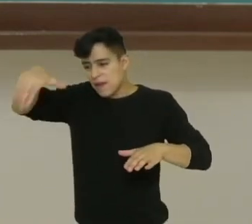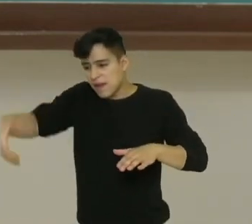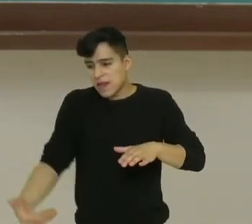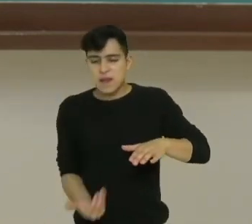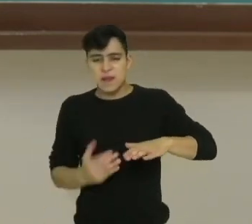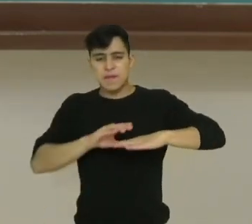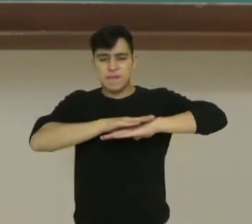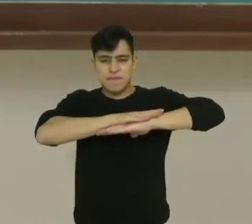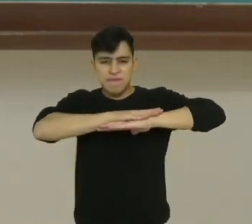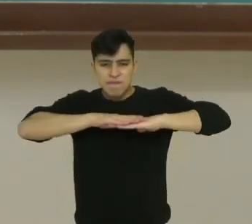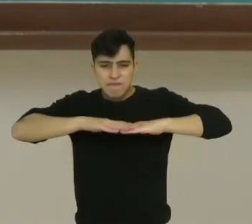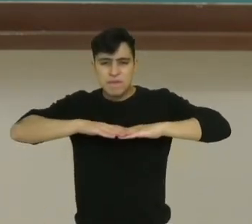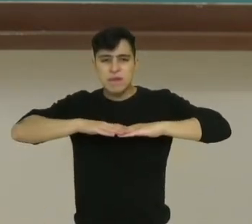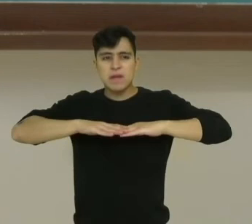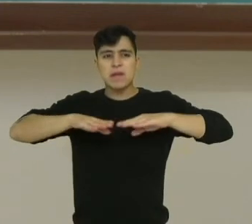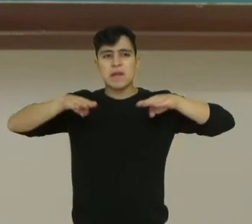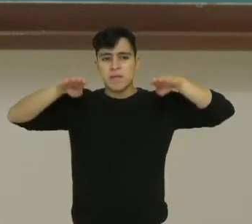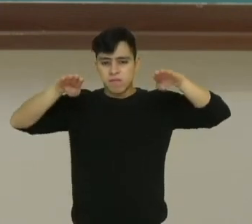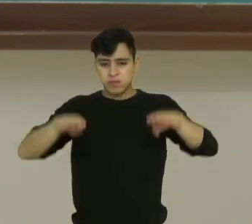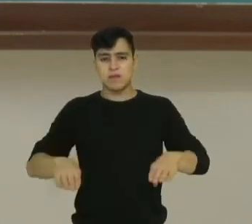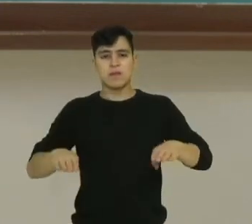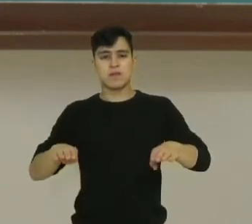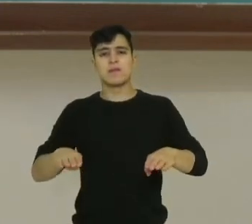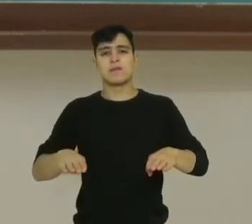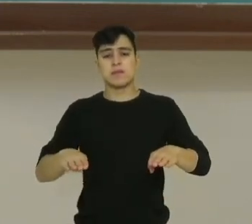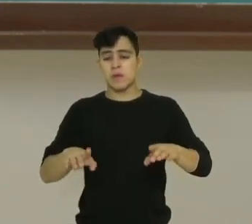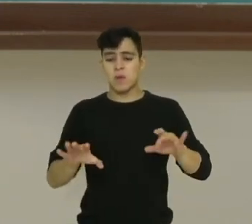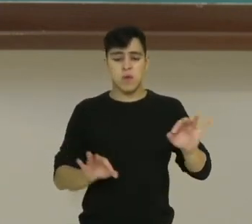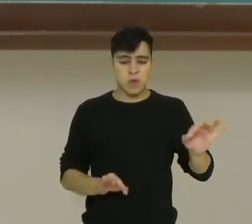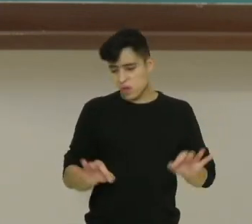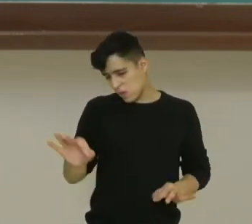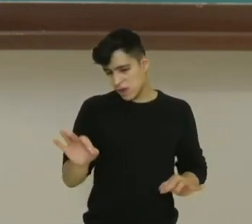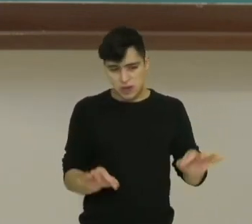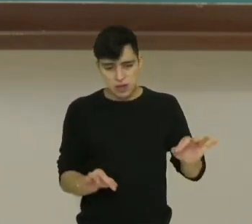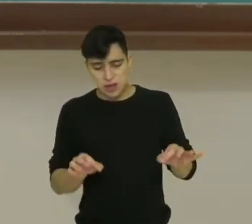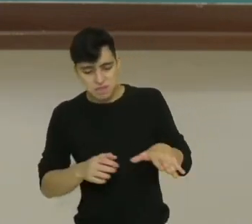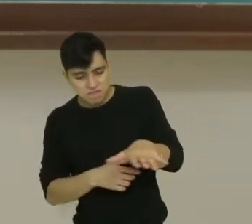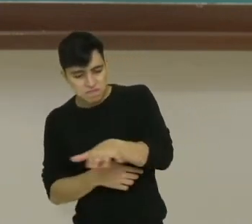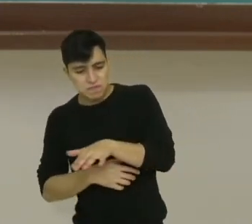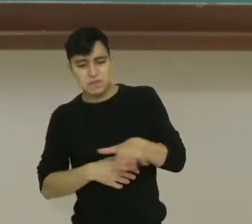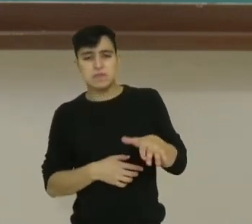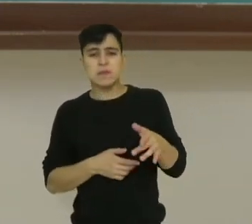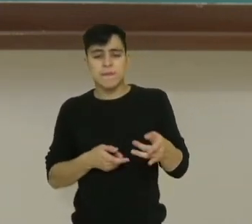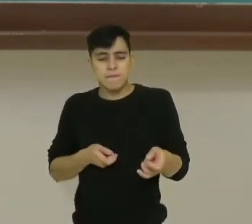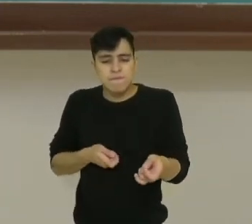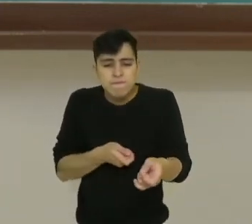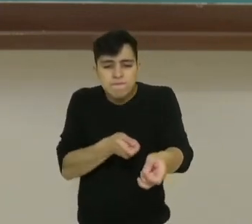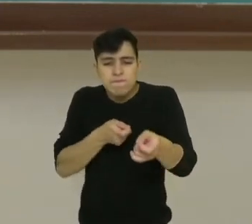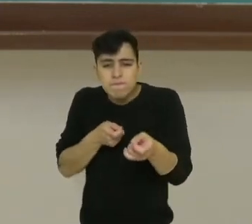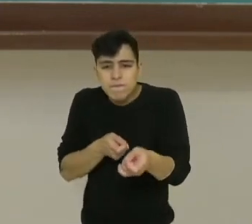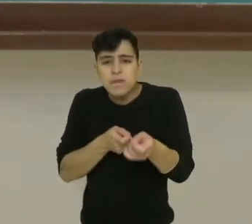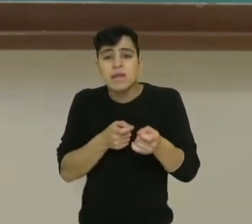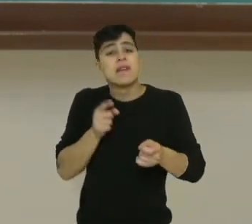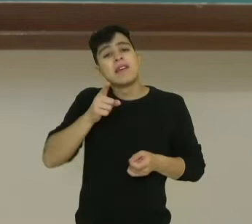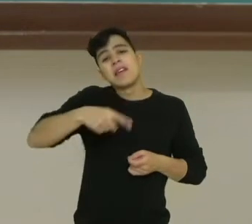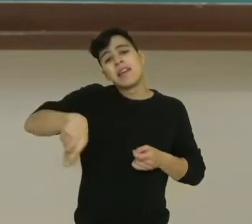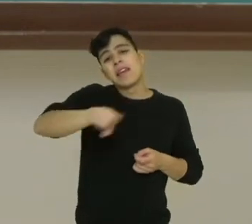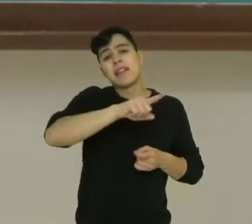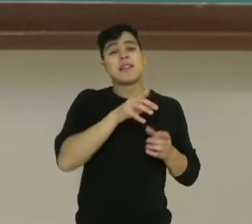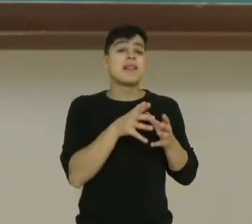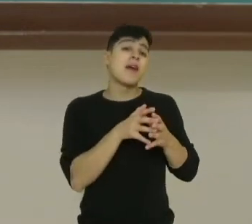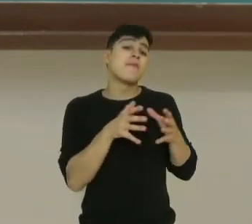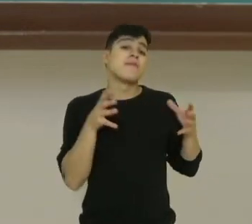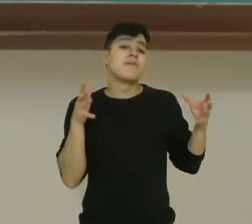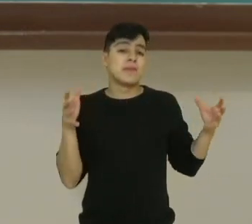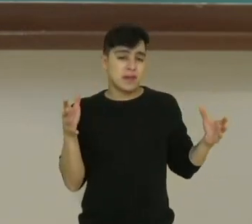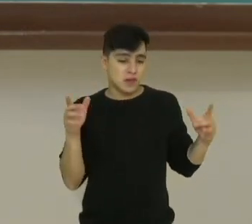do lago, aterravam isso, faziam então a ilha e passavam a plantar. Isso permitiu que eles